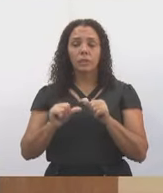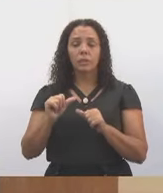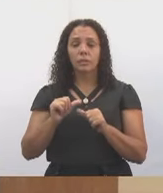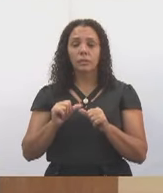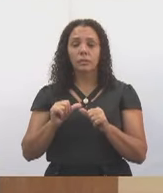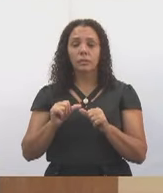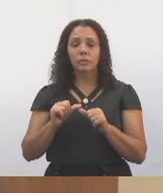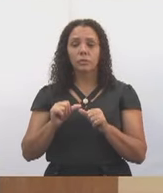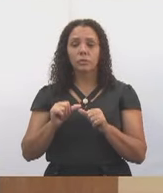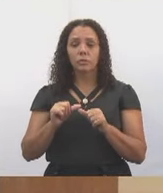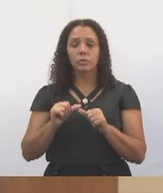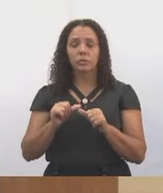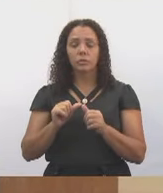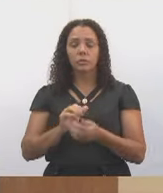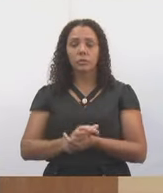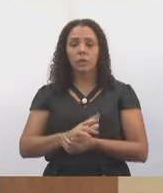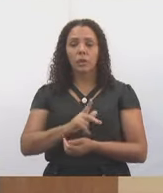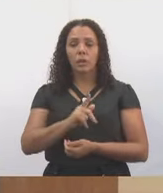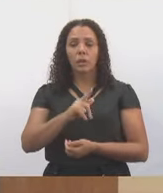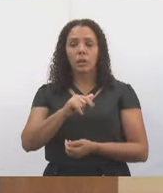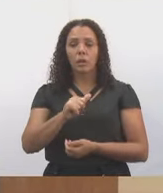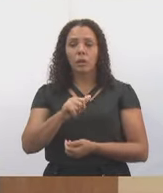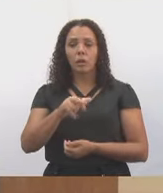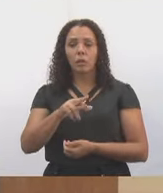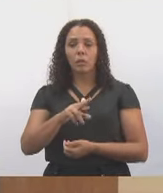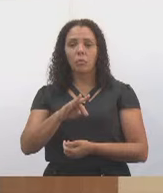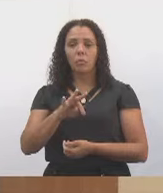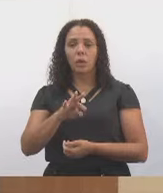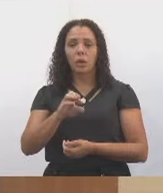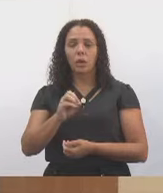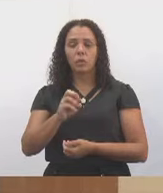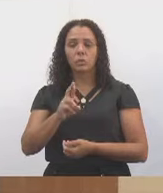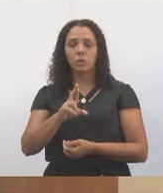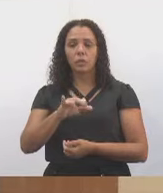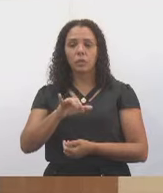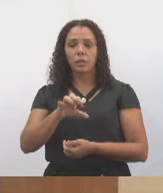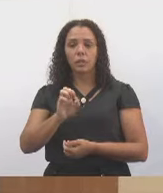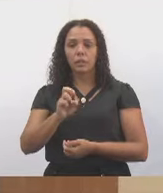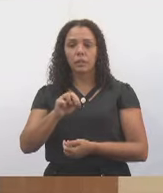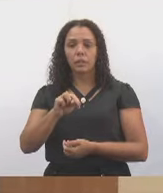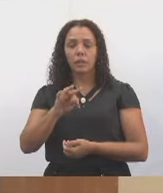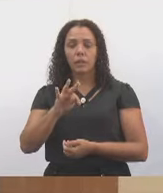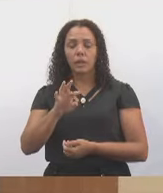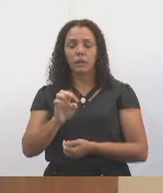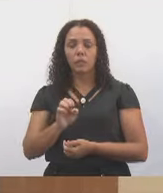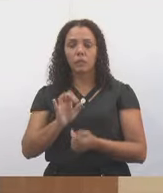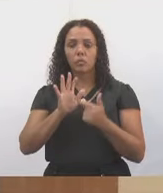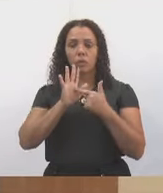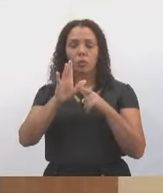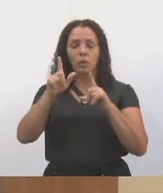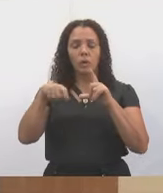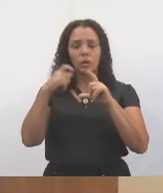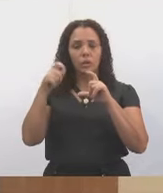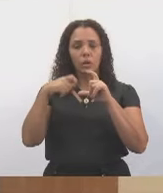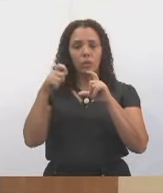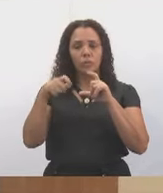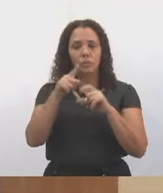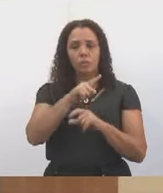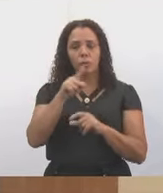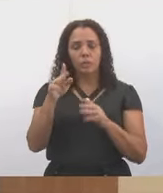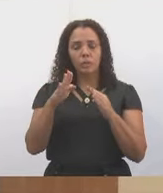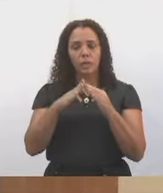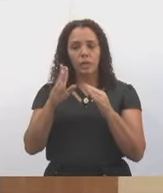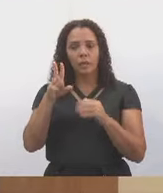colocação de par Oriente é o Supremo que tá decidindo isso eu vou mostrar para você um vídeo para você que tá em casa os vereador que estão